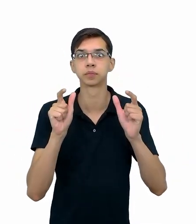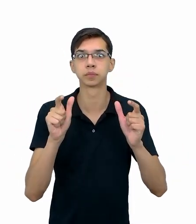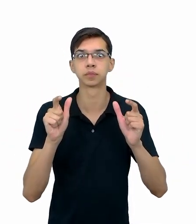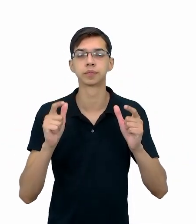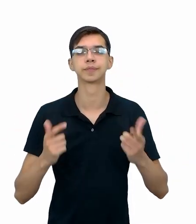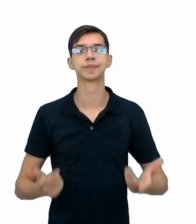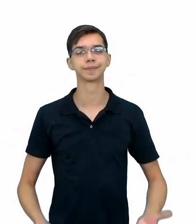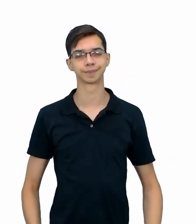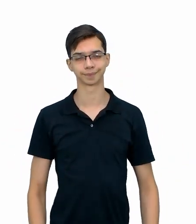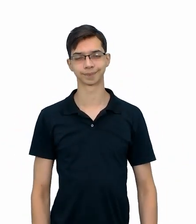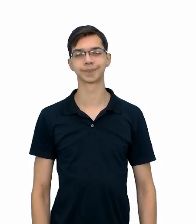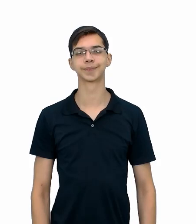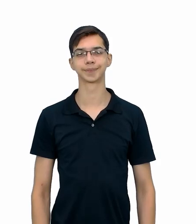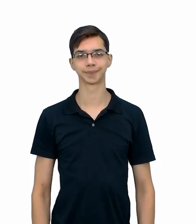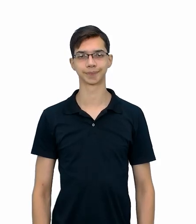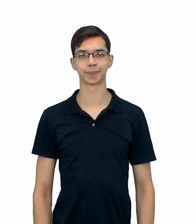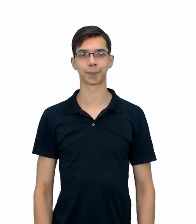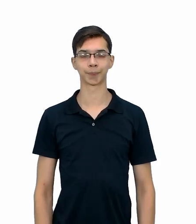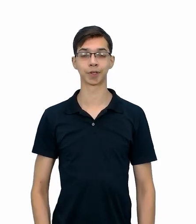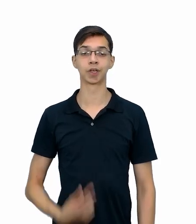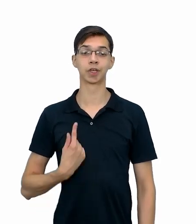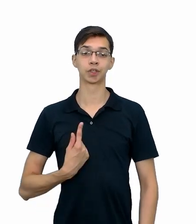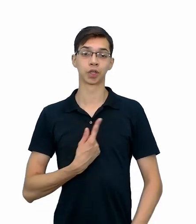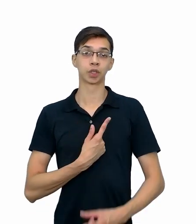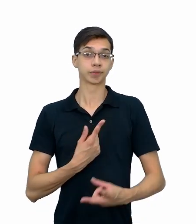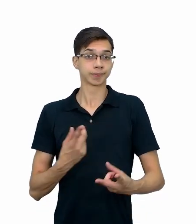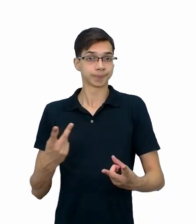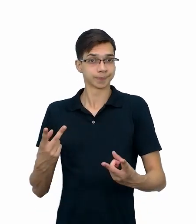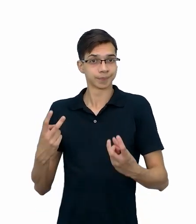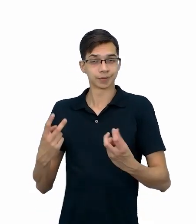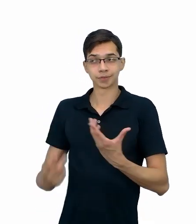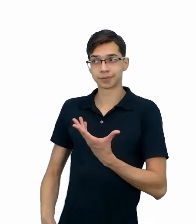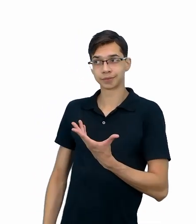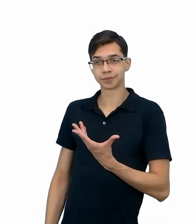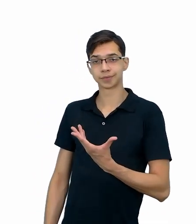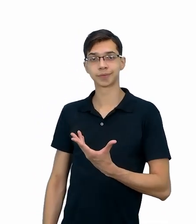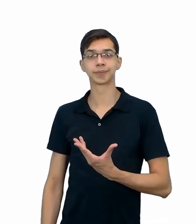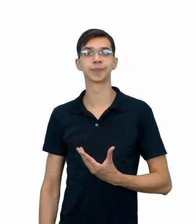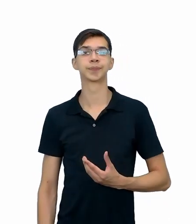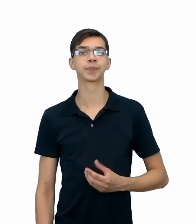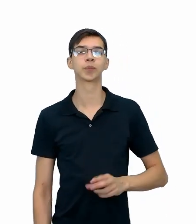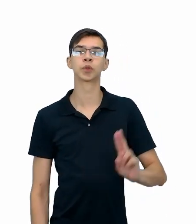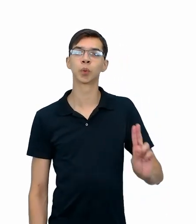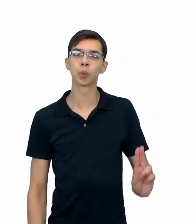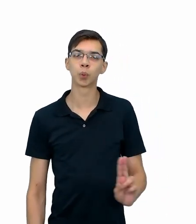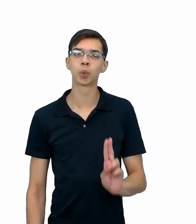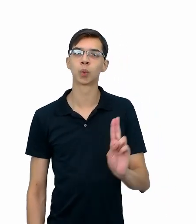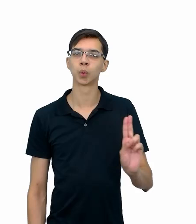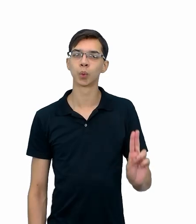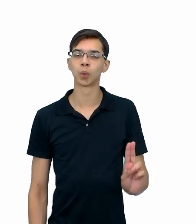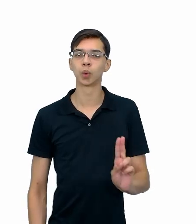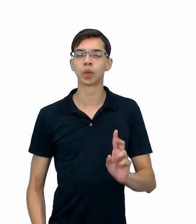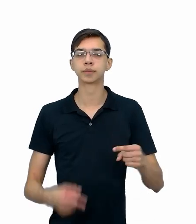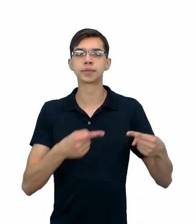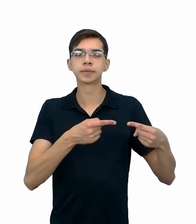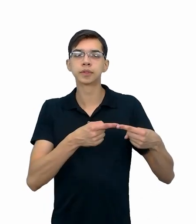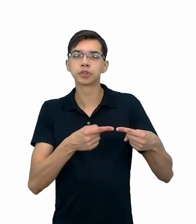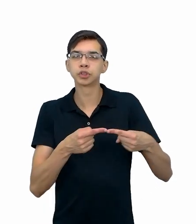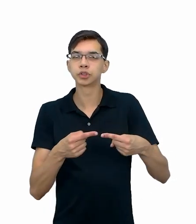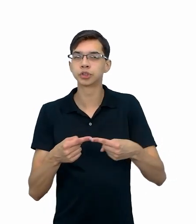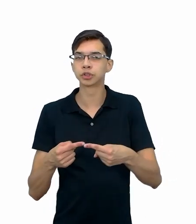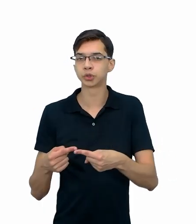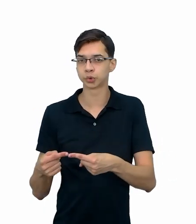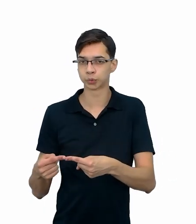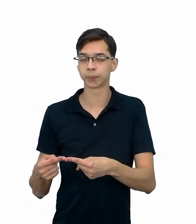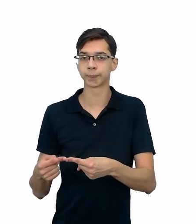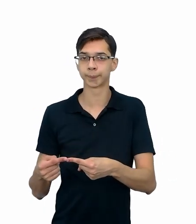lexical, né? No caso aqui, a gente vê, então, algumas utilizações, né, de construção de sentidos